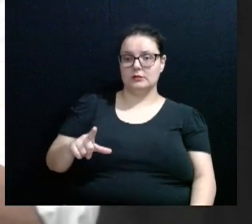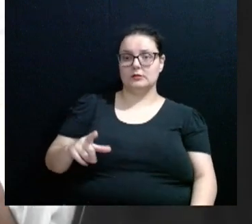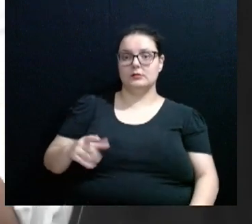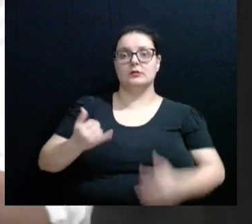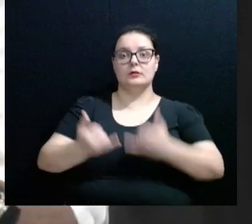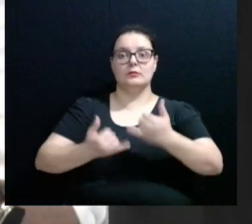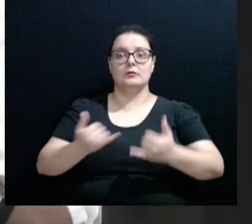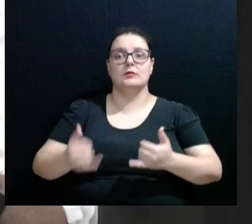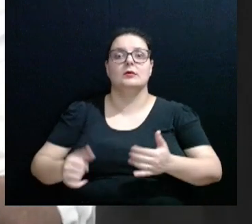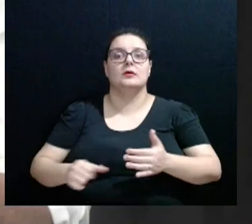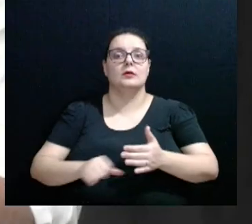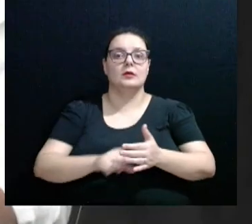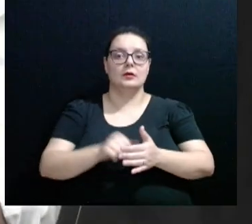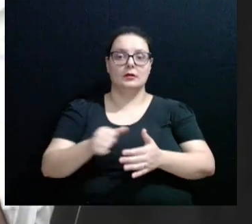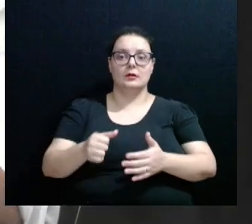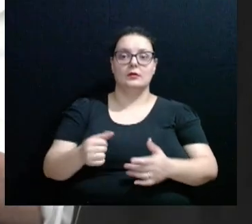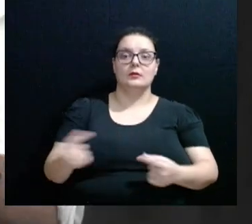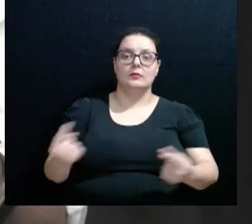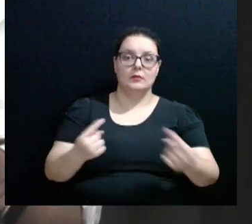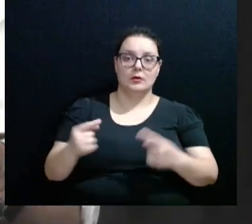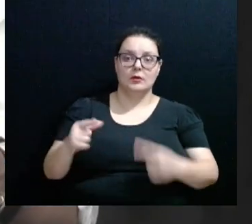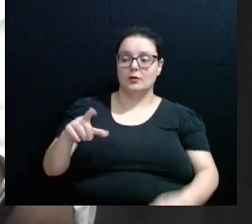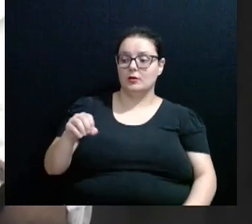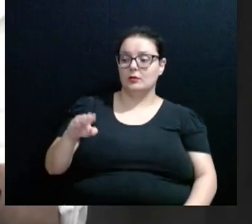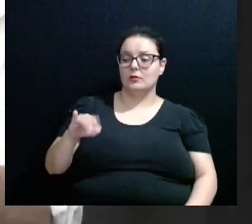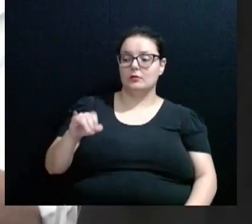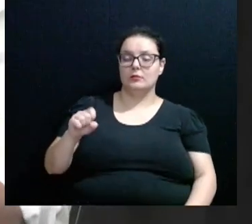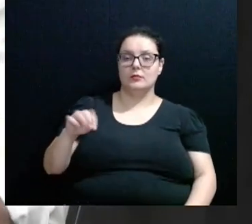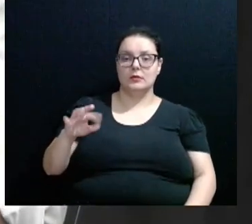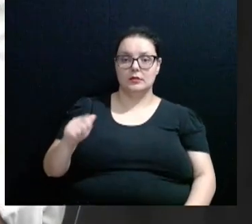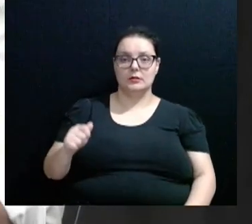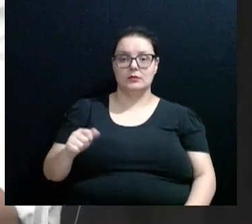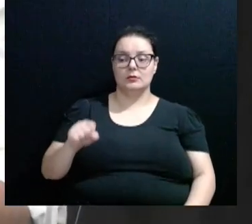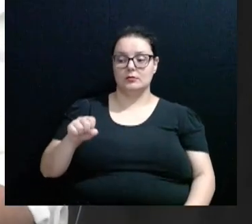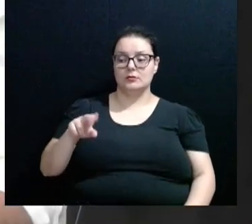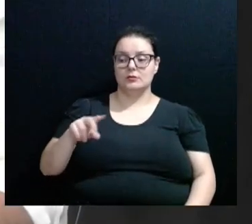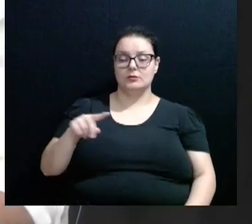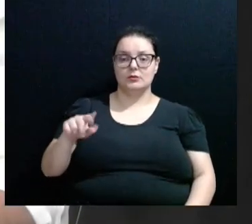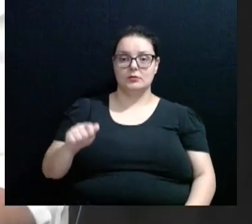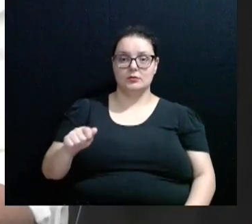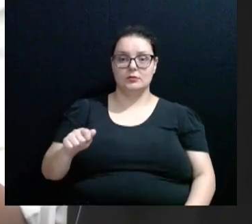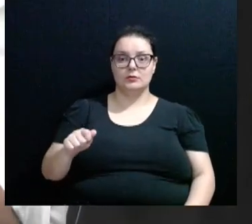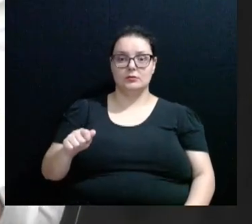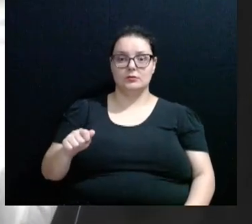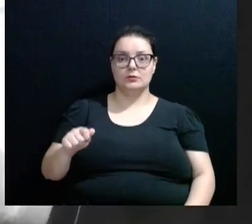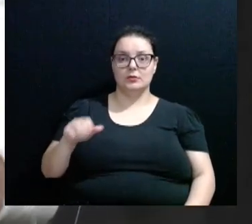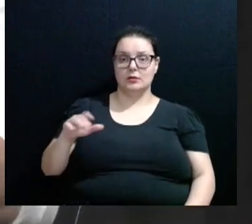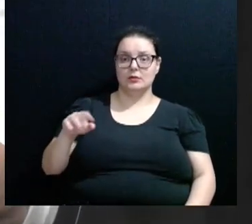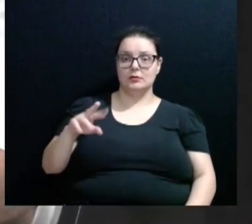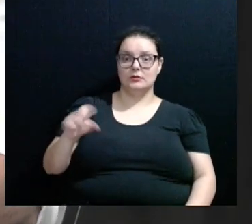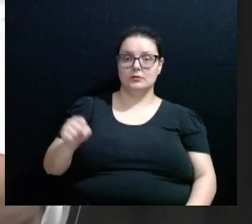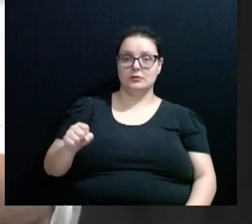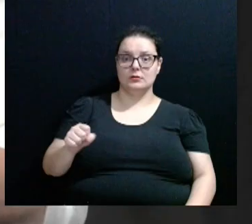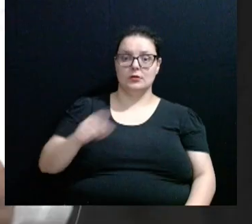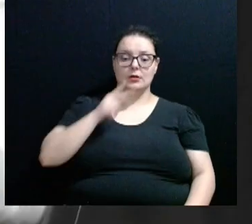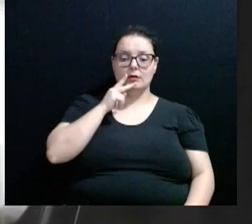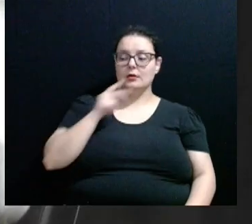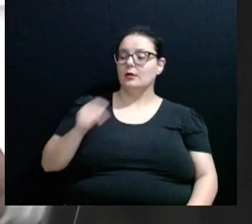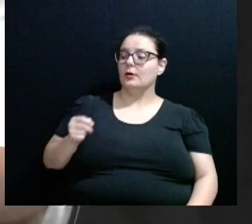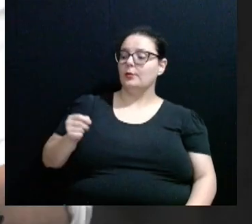recebi um lobista, que viu o lobista Souza Cruz aqui, que eu falei sobre as bitucas de cigarro. Sim. Porque o pessoal jogava tudo na